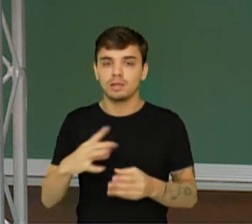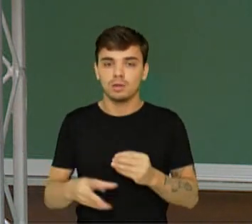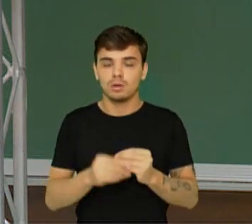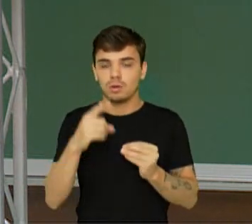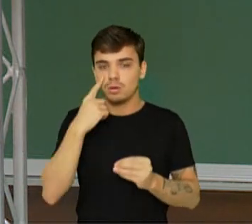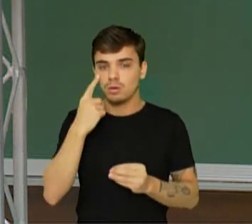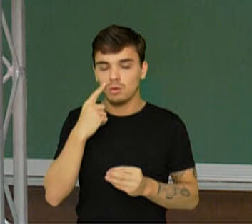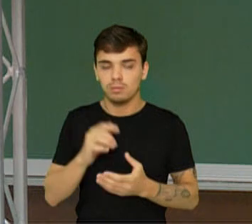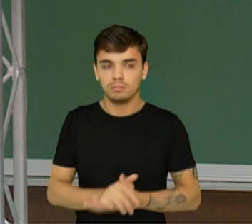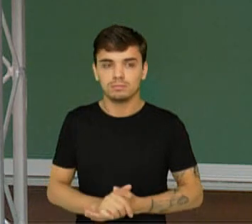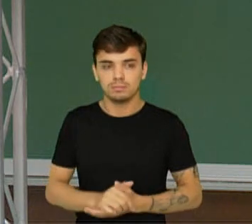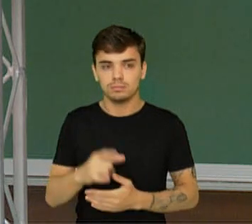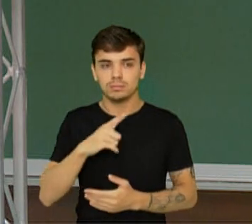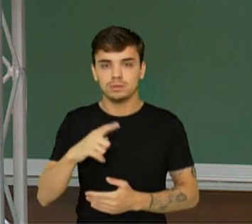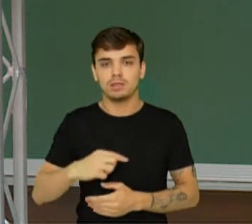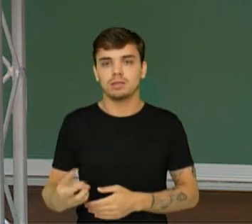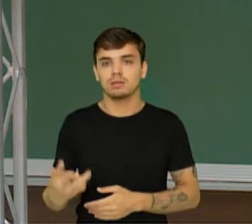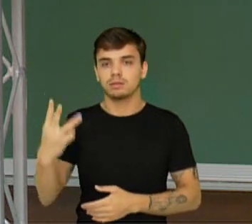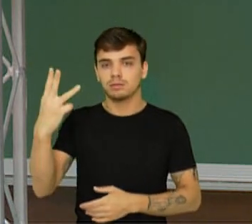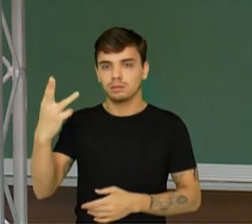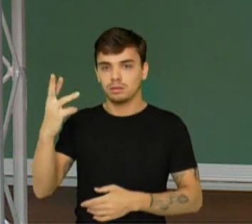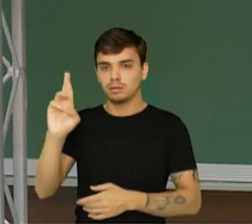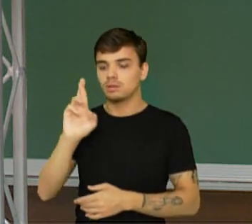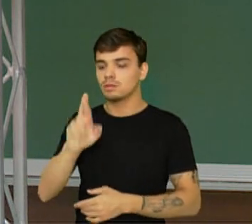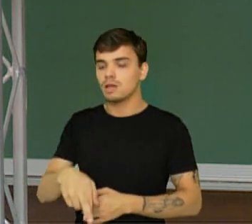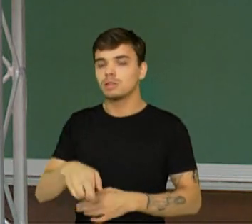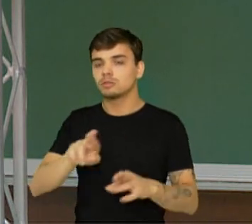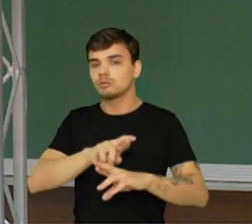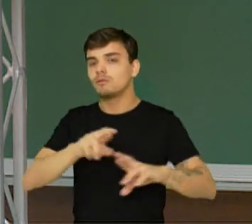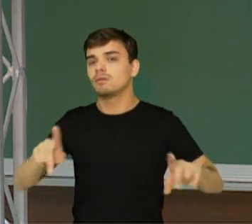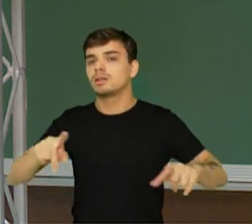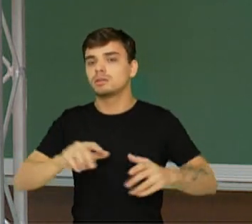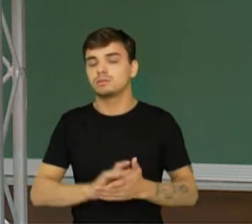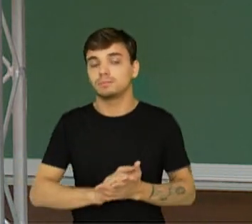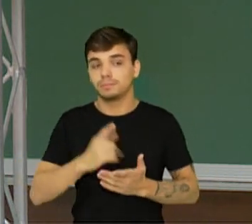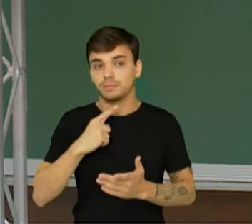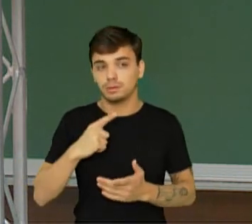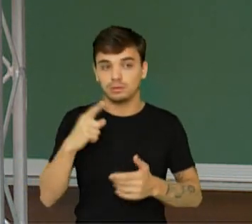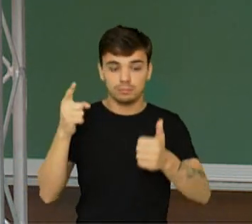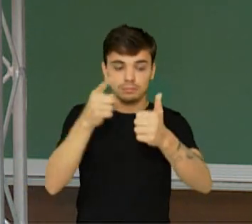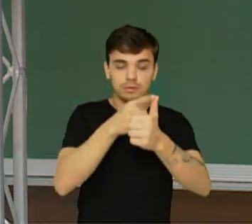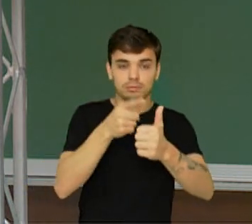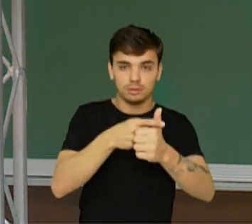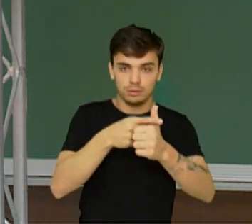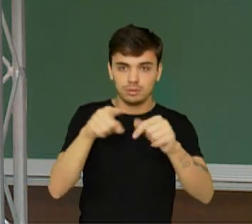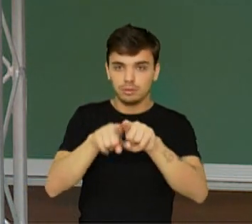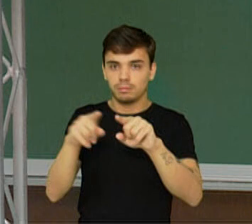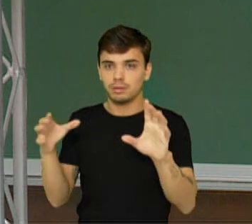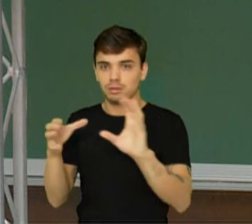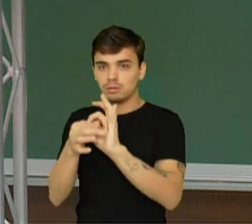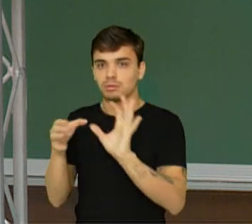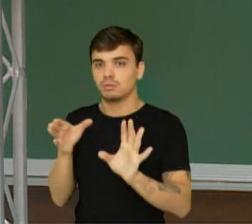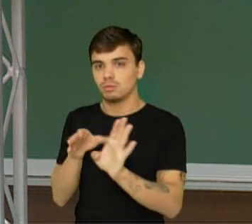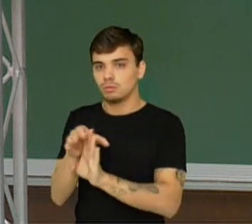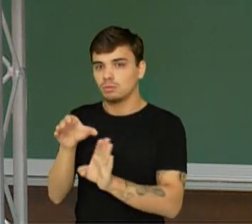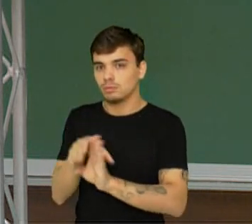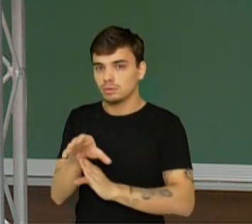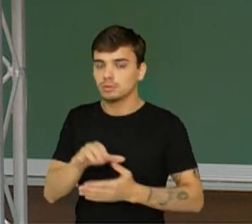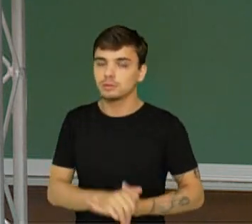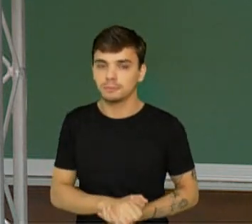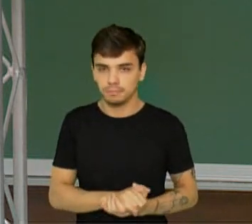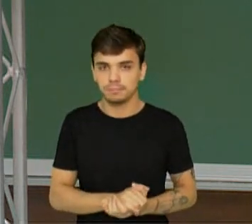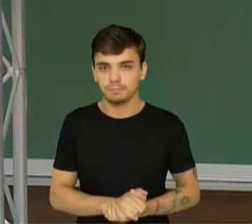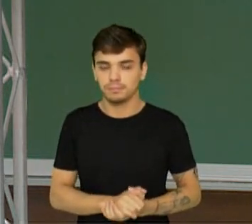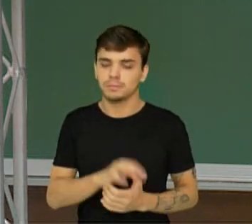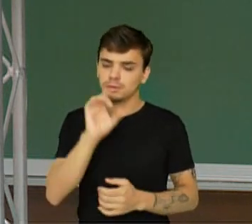Agora temos aqui 3 resultados distintos, diferentes. Então temos os resultados e já os conselhos juntos, né? De acordo com